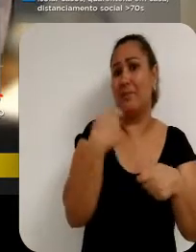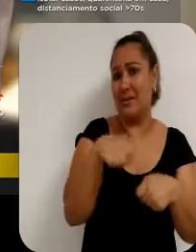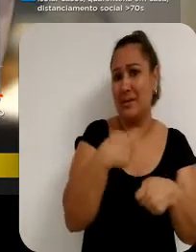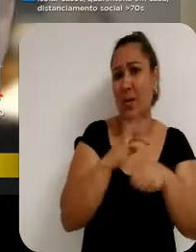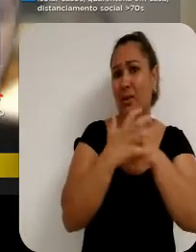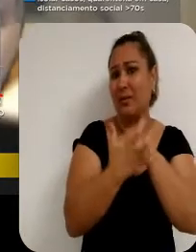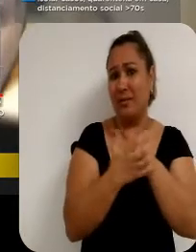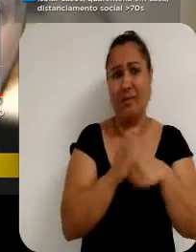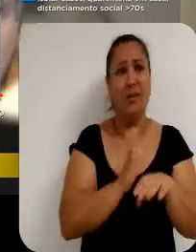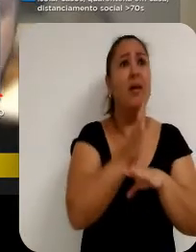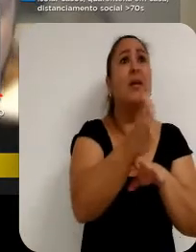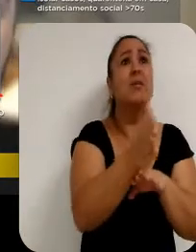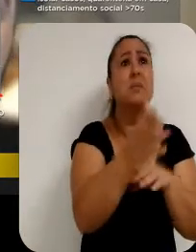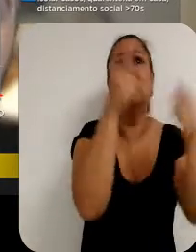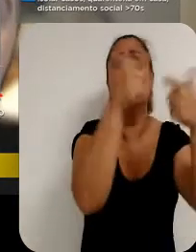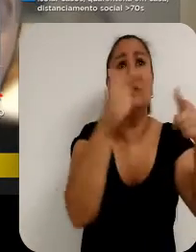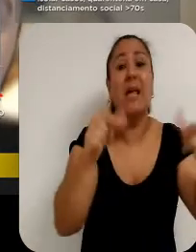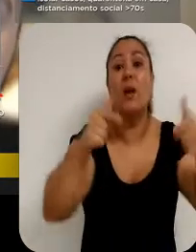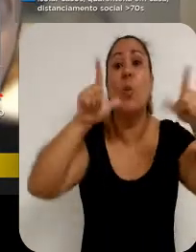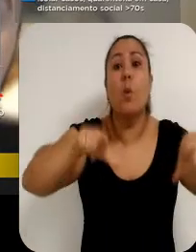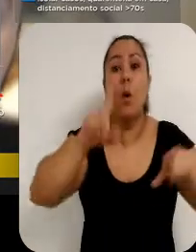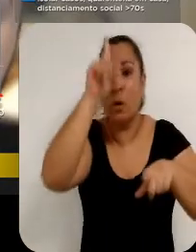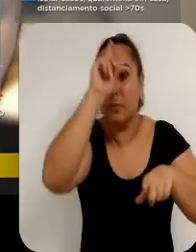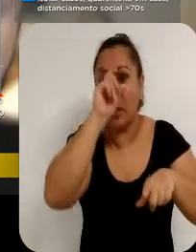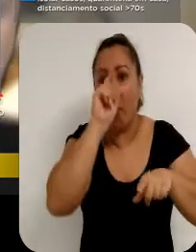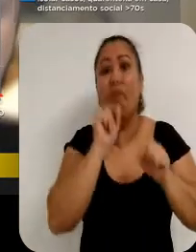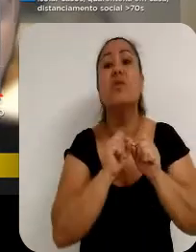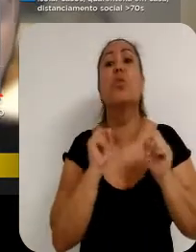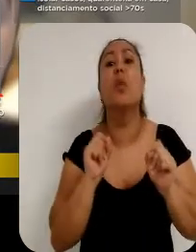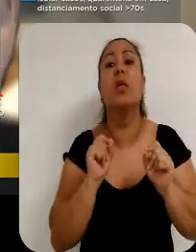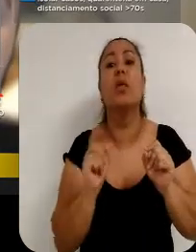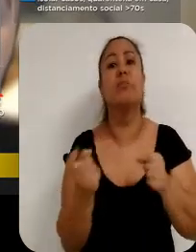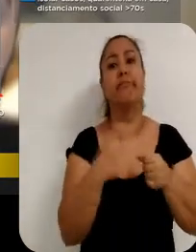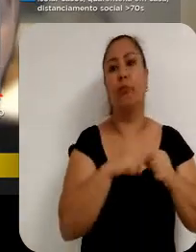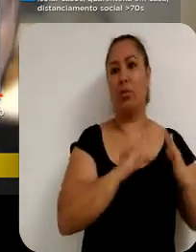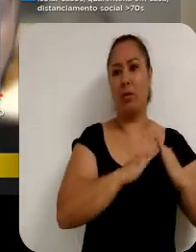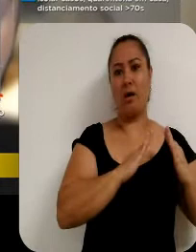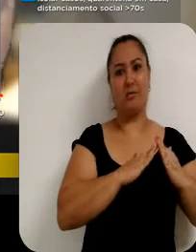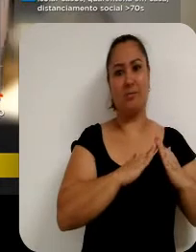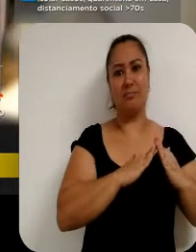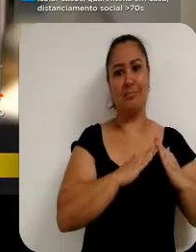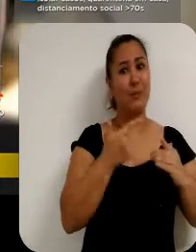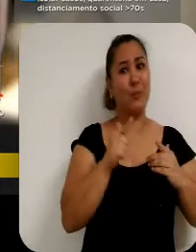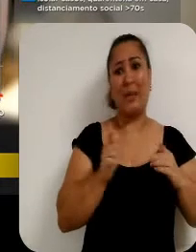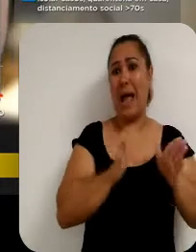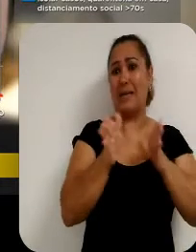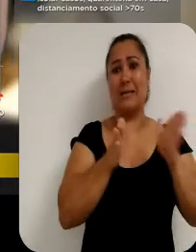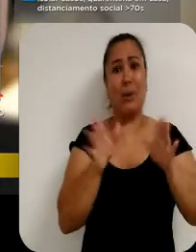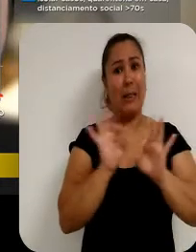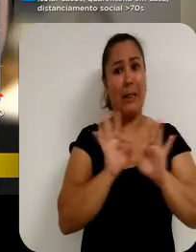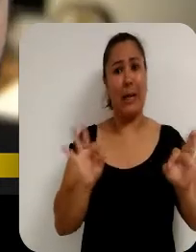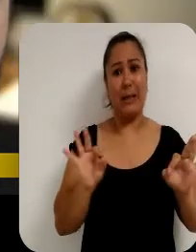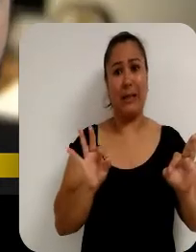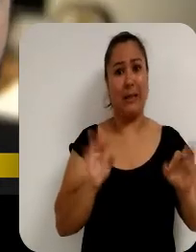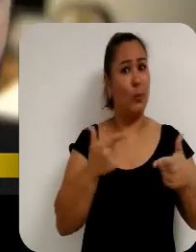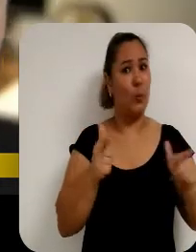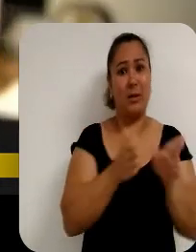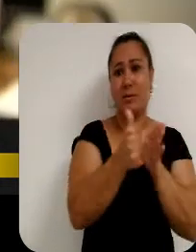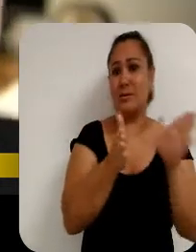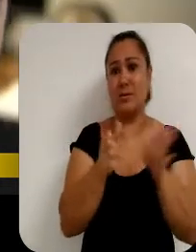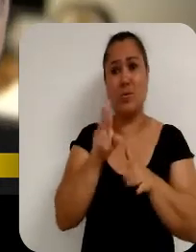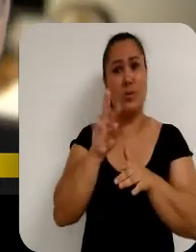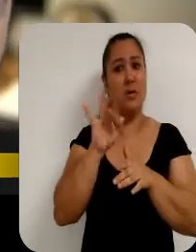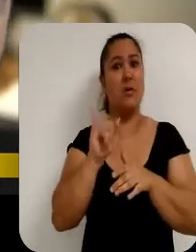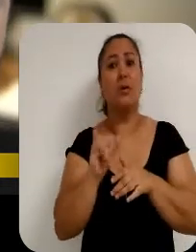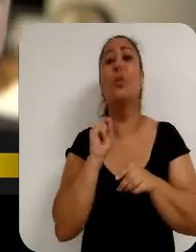que acontece com o Covid aí é que a letalidade dele dobra. Então eu só vou